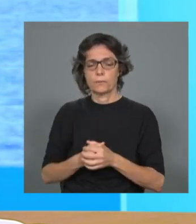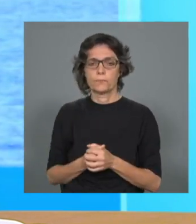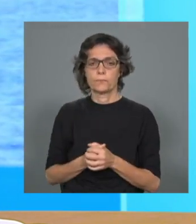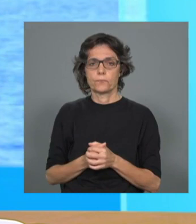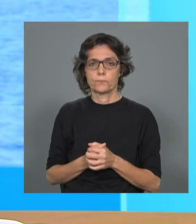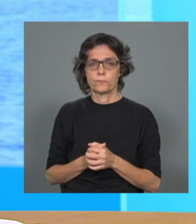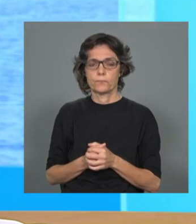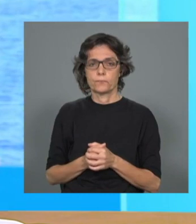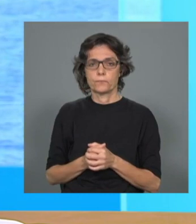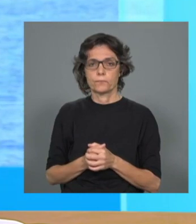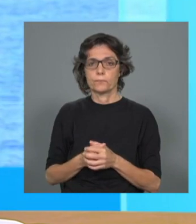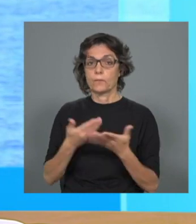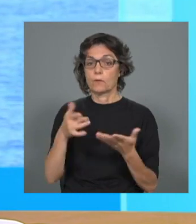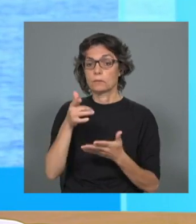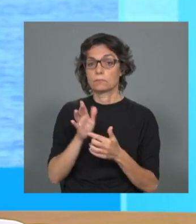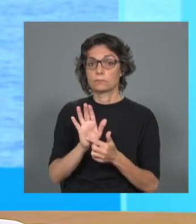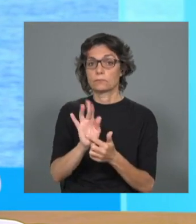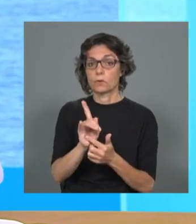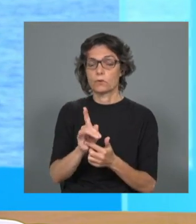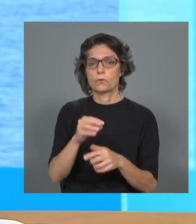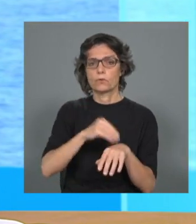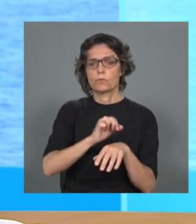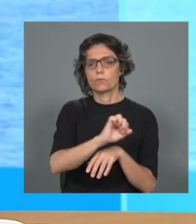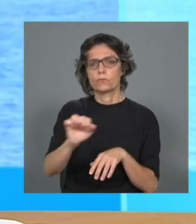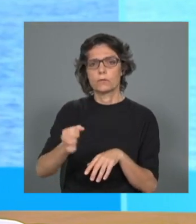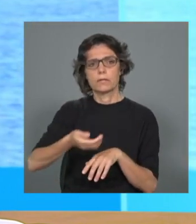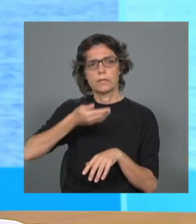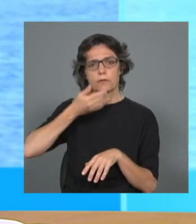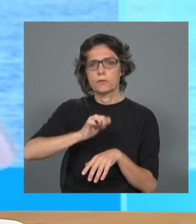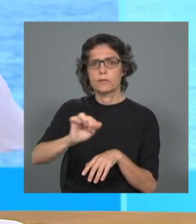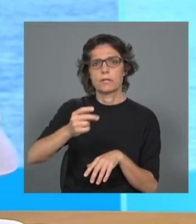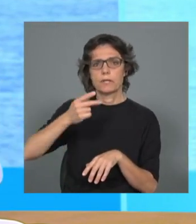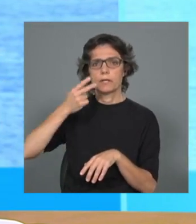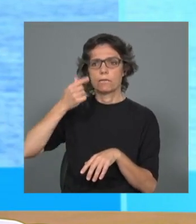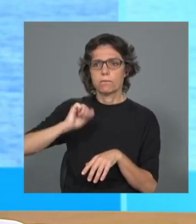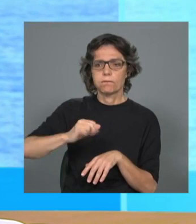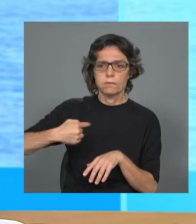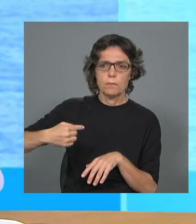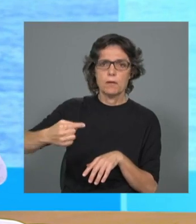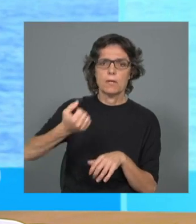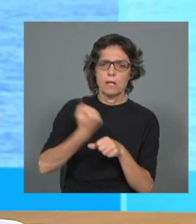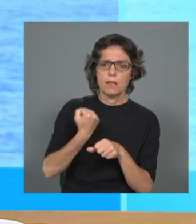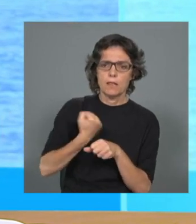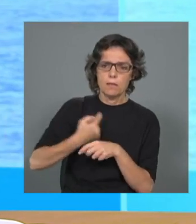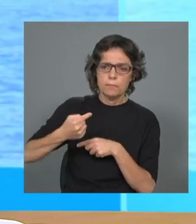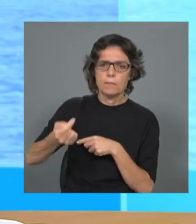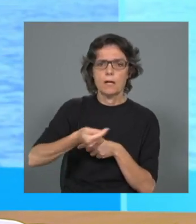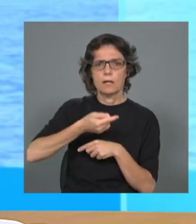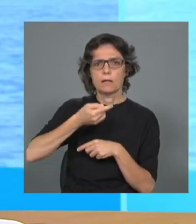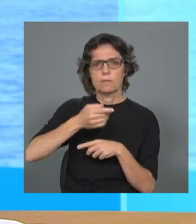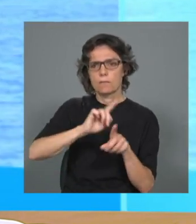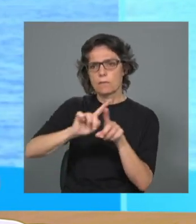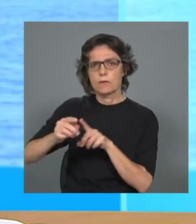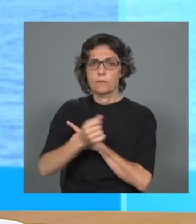Ora, com exemplos, com testemunhos, com vivências concretas de trabalho, de experiências